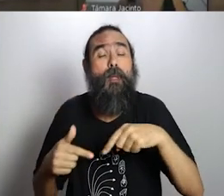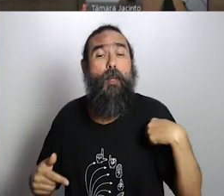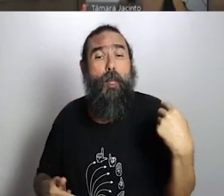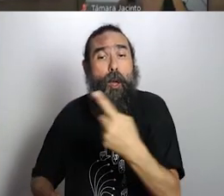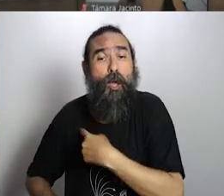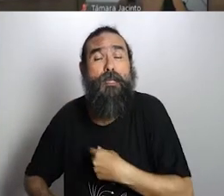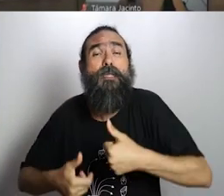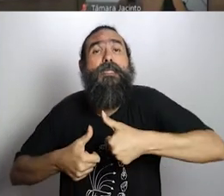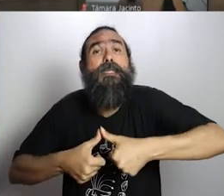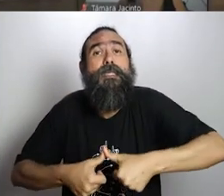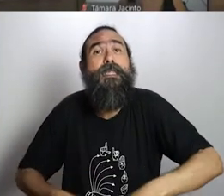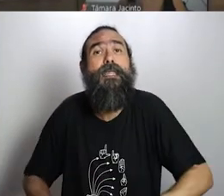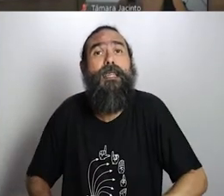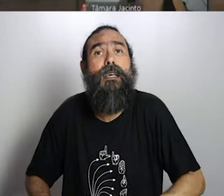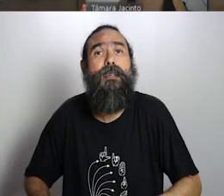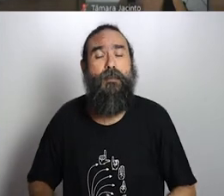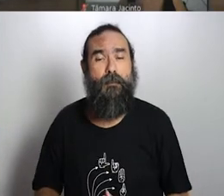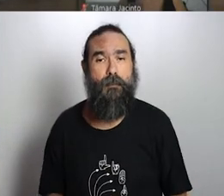estava.